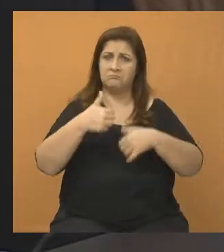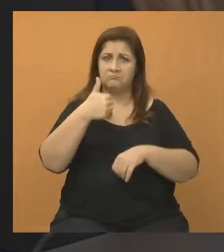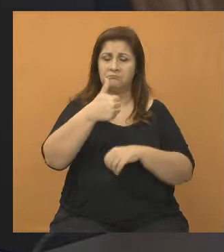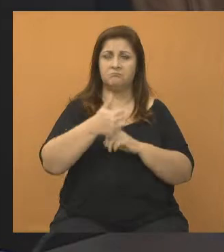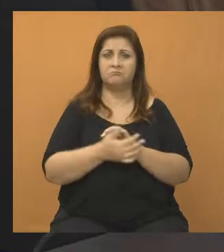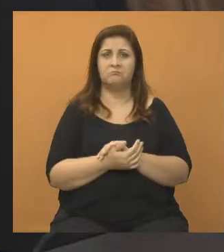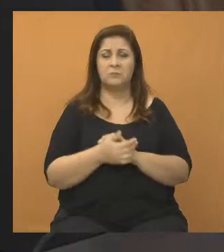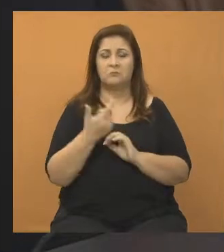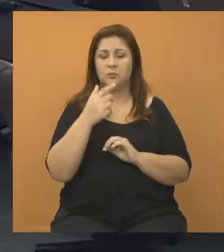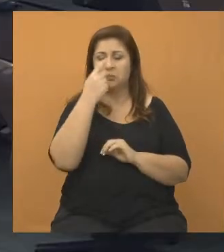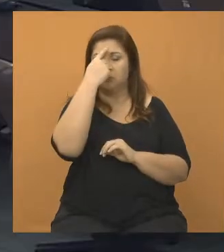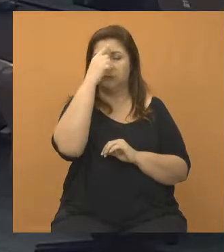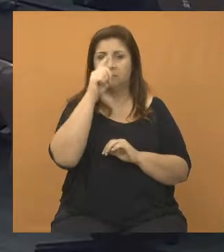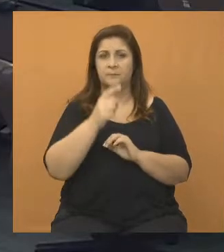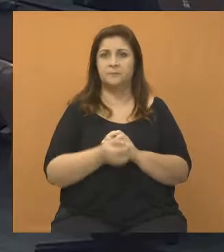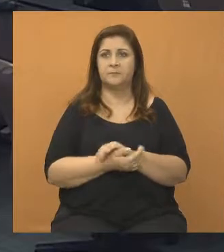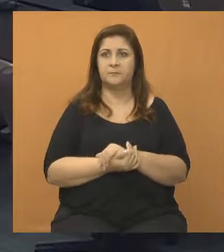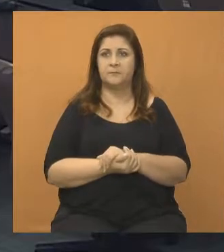não resta dúvidas, não.